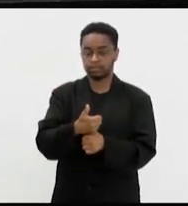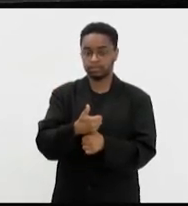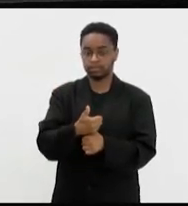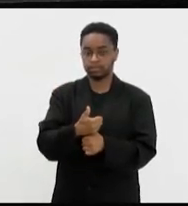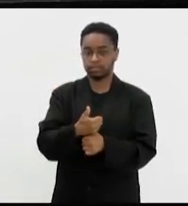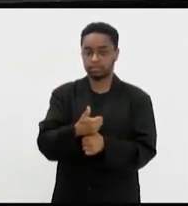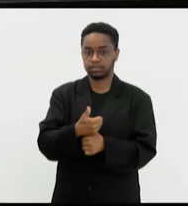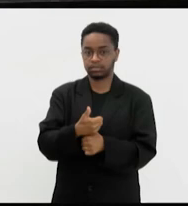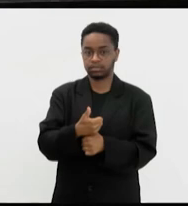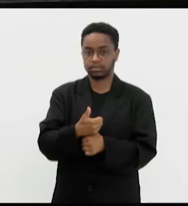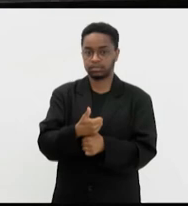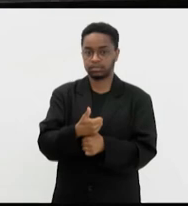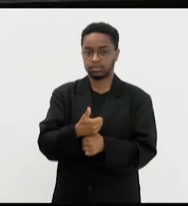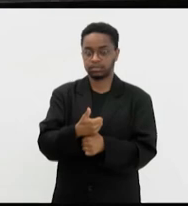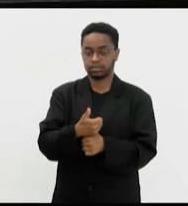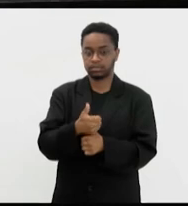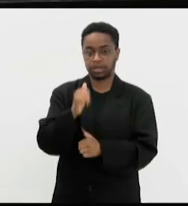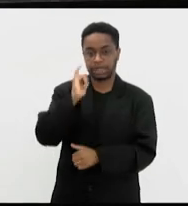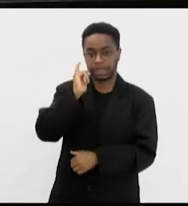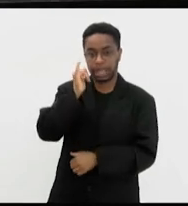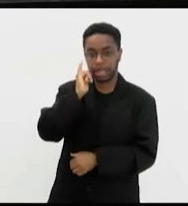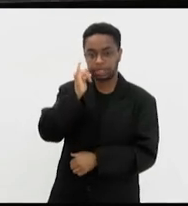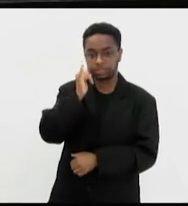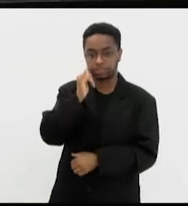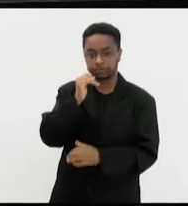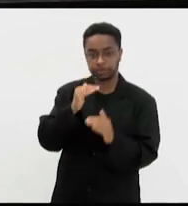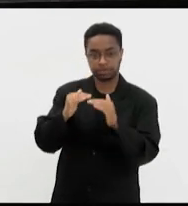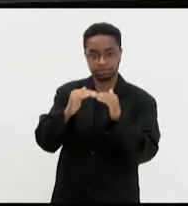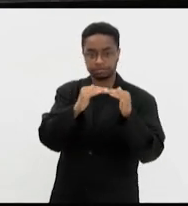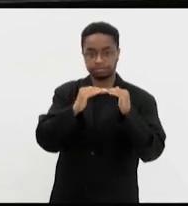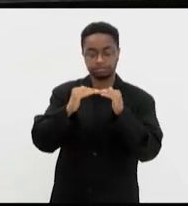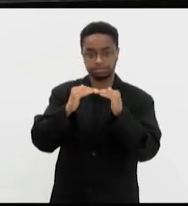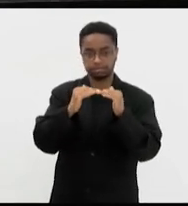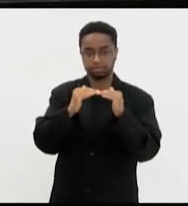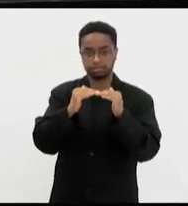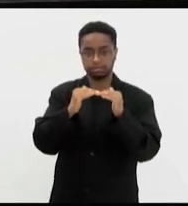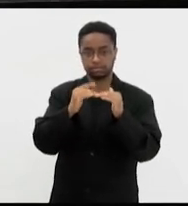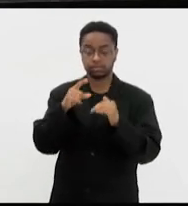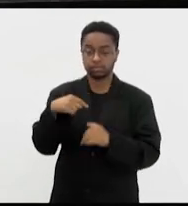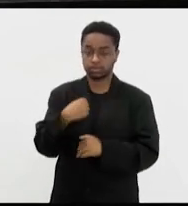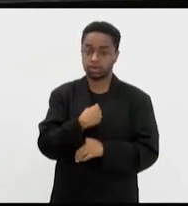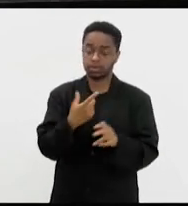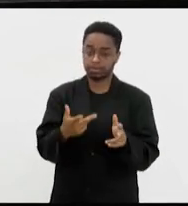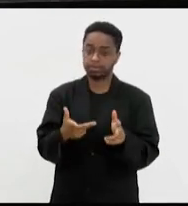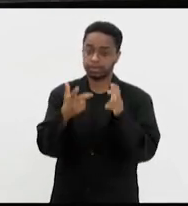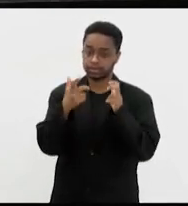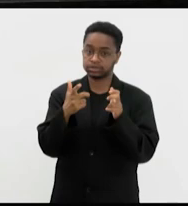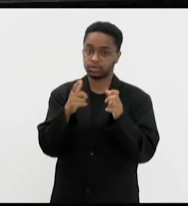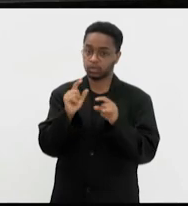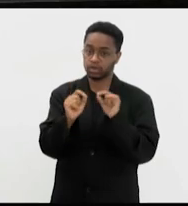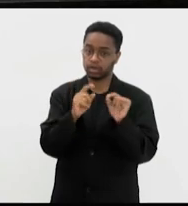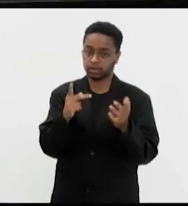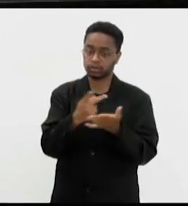Líder por narrativa hegemônica veremos a mágica